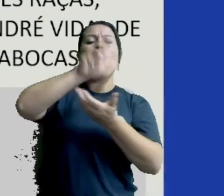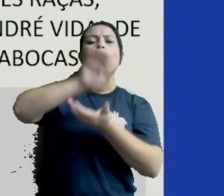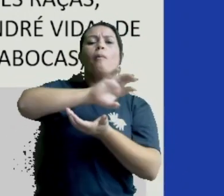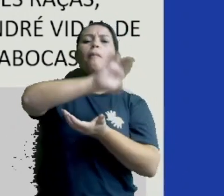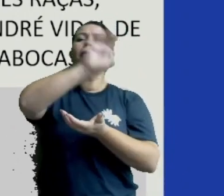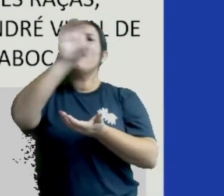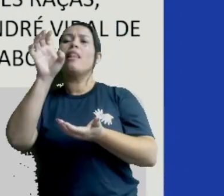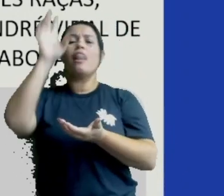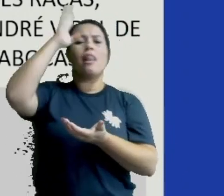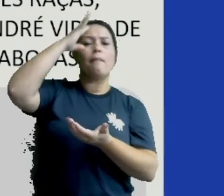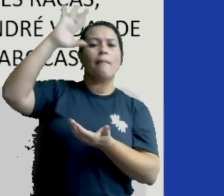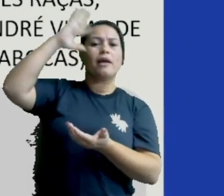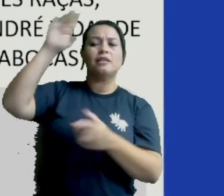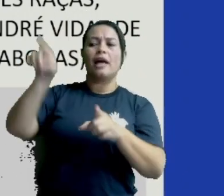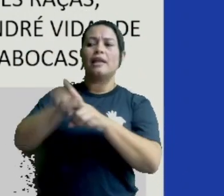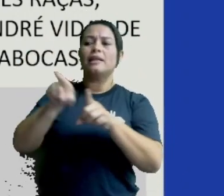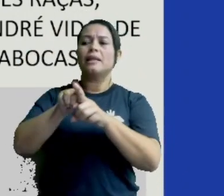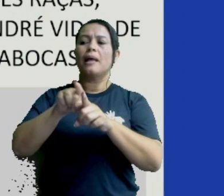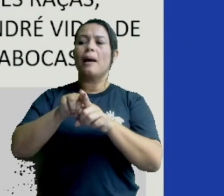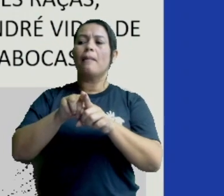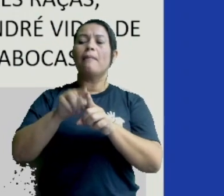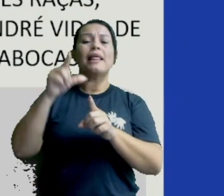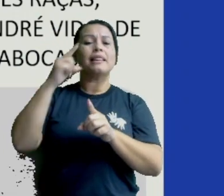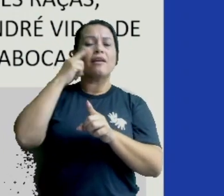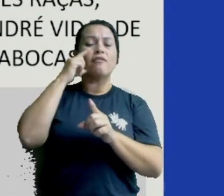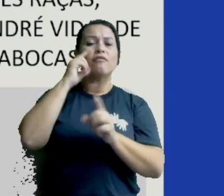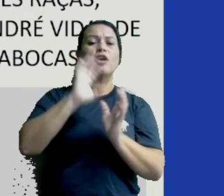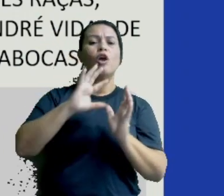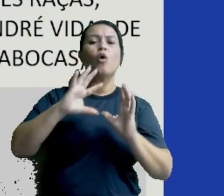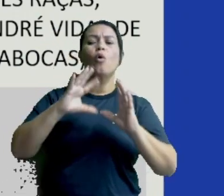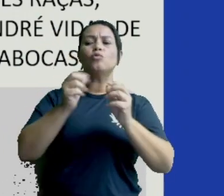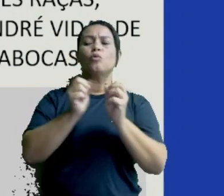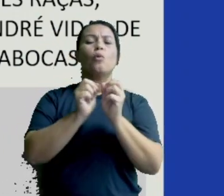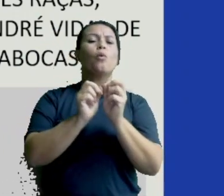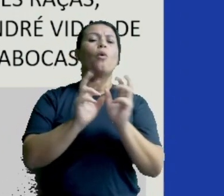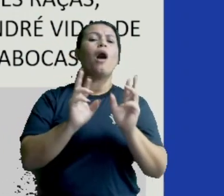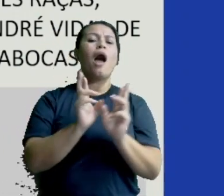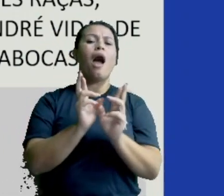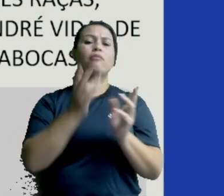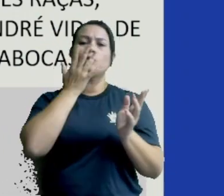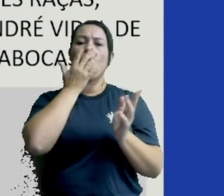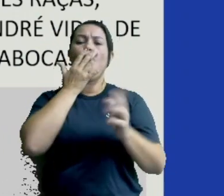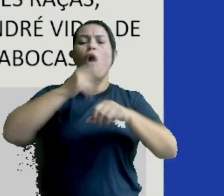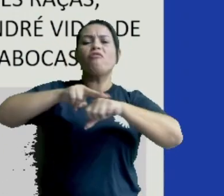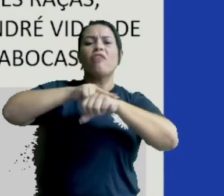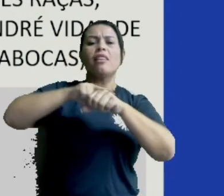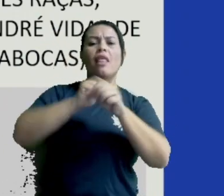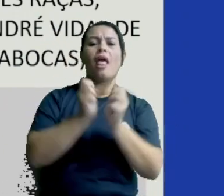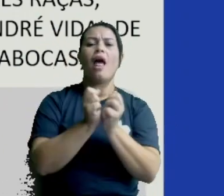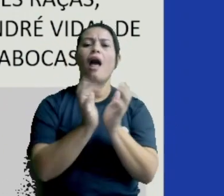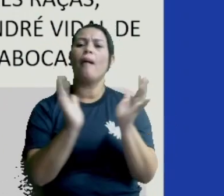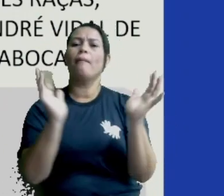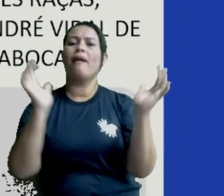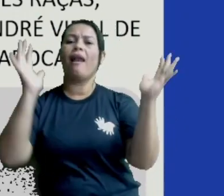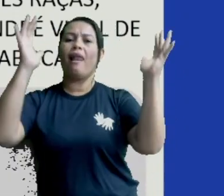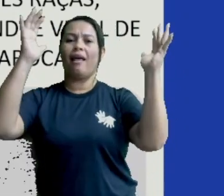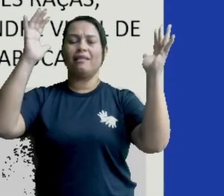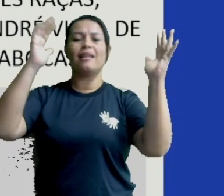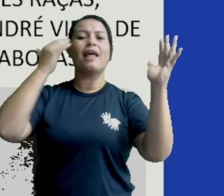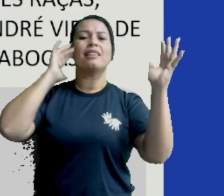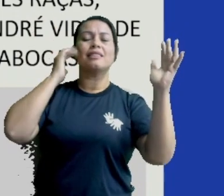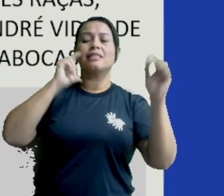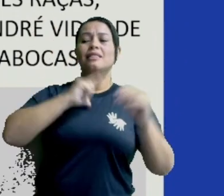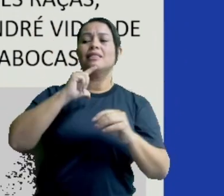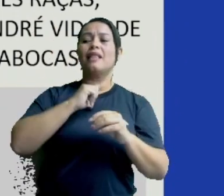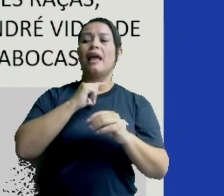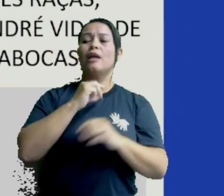Os louros são as nossas vitórias, né? Os louros são essas plantas verdes aí, nessas folhas. As